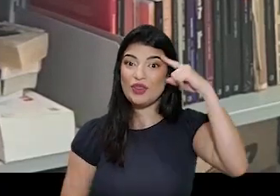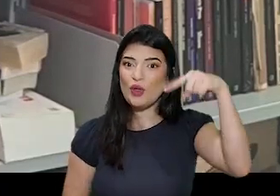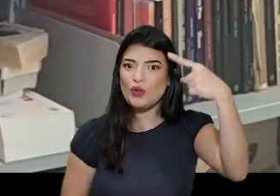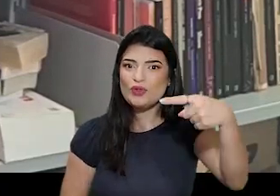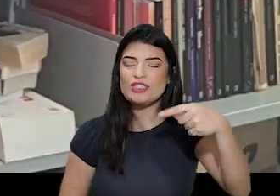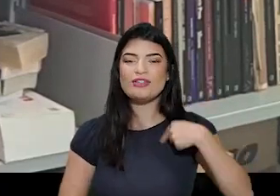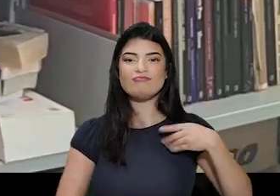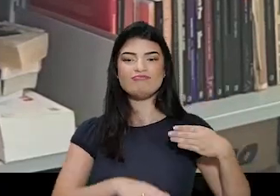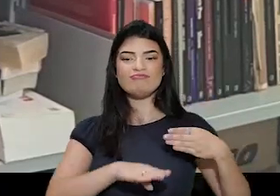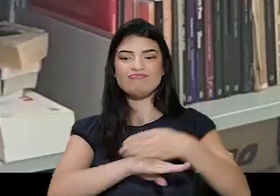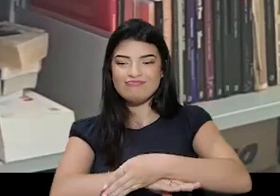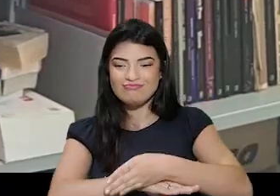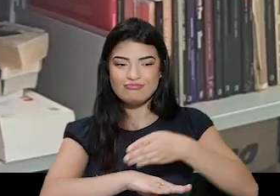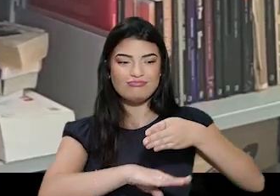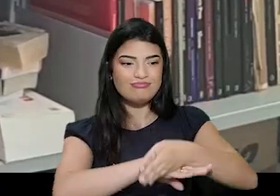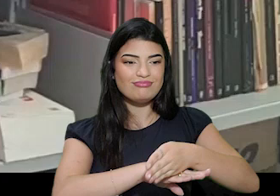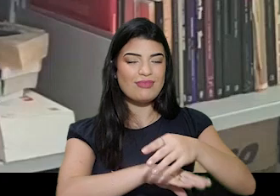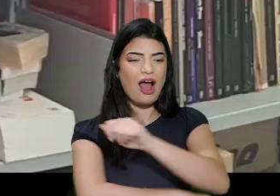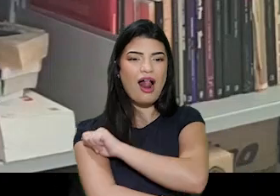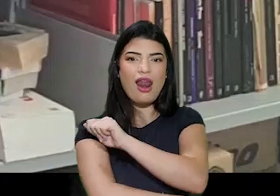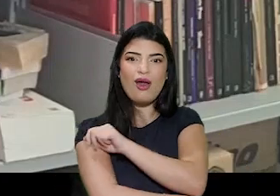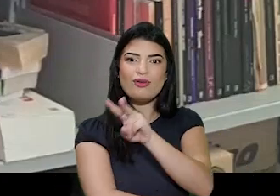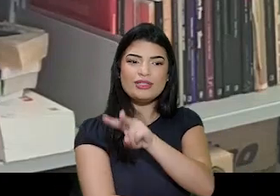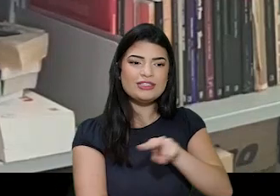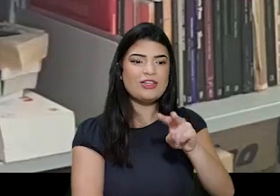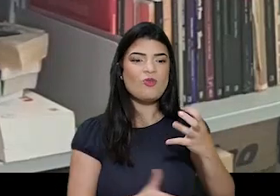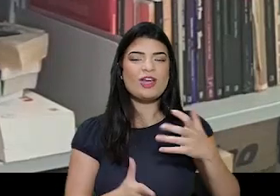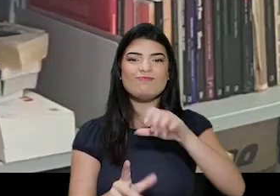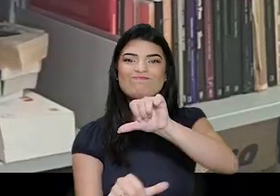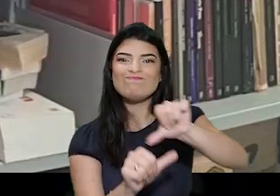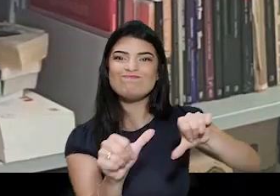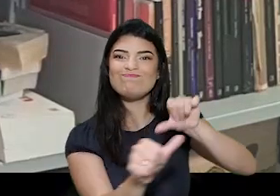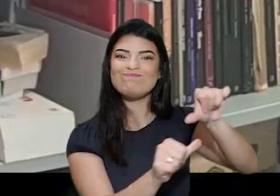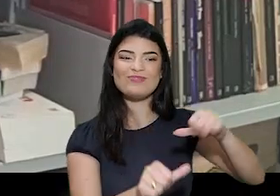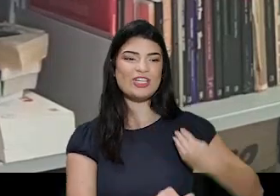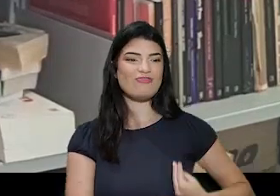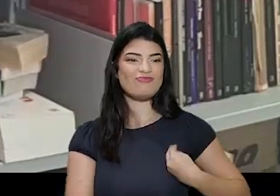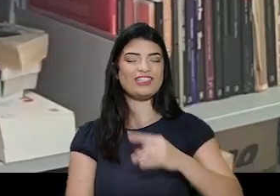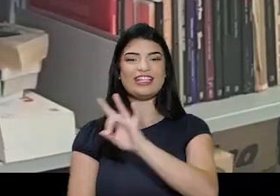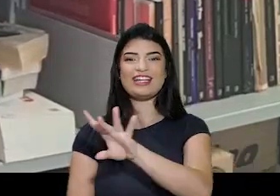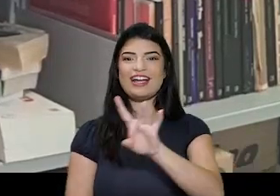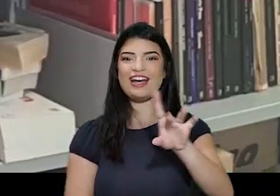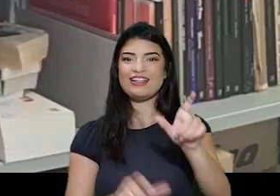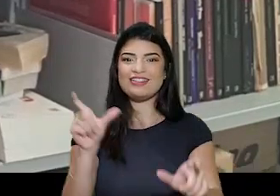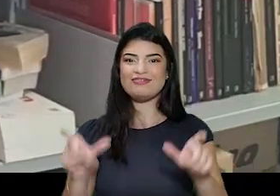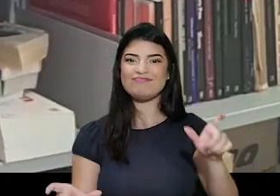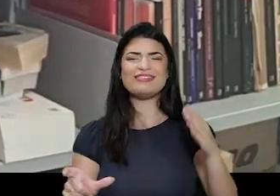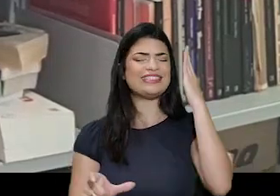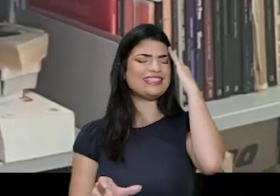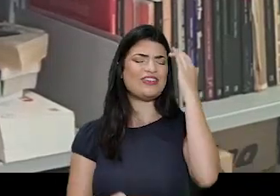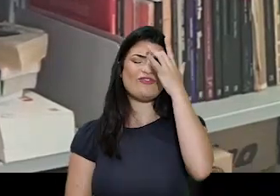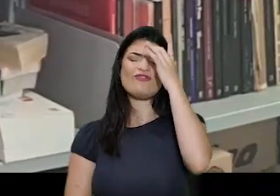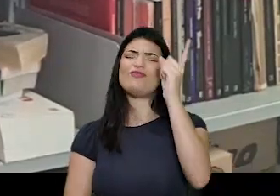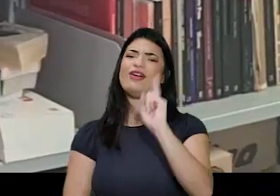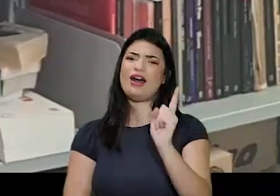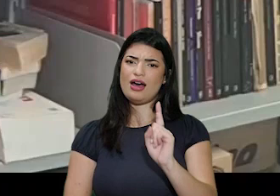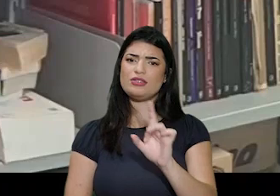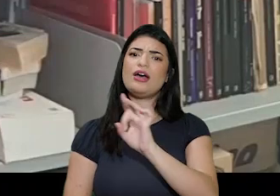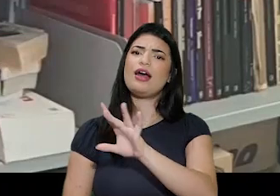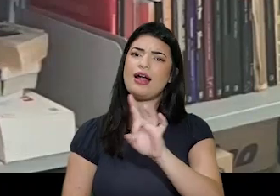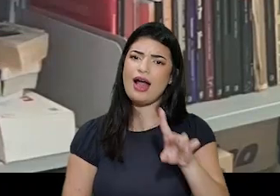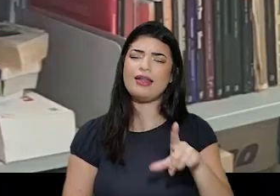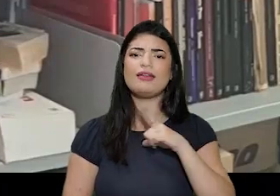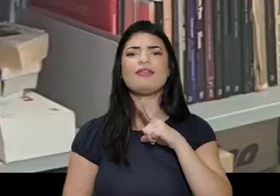os dias que eu entro na sala de aula, eu procuro transformar a vida do meu aluno. Sabemos que não é